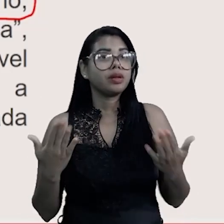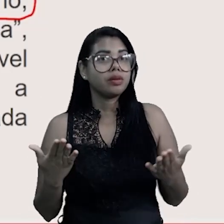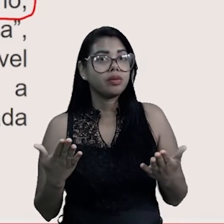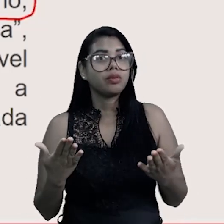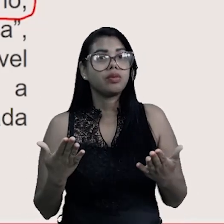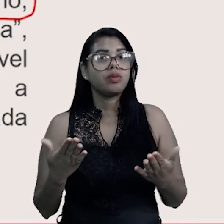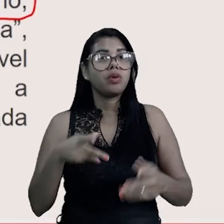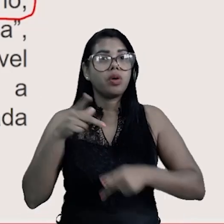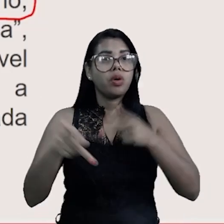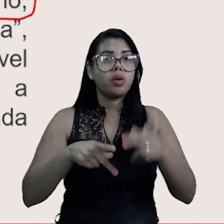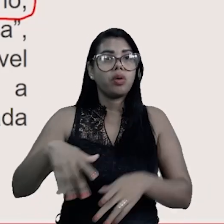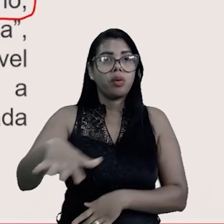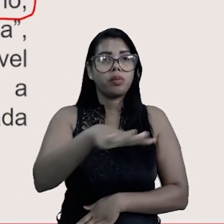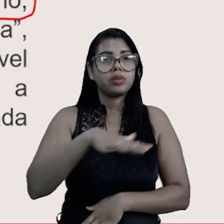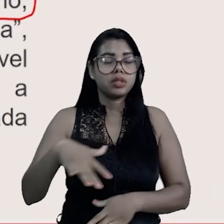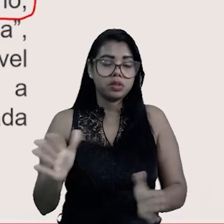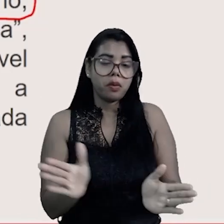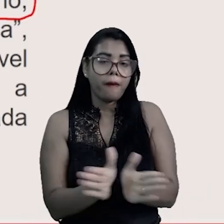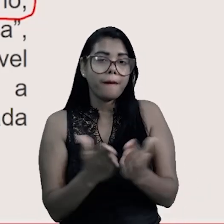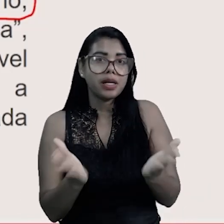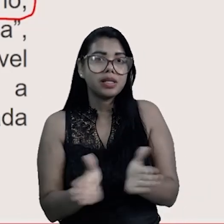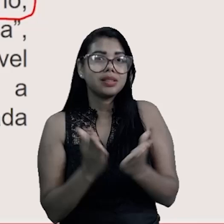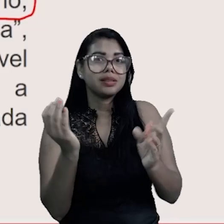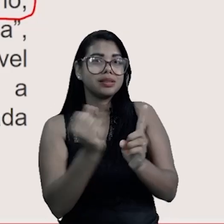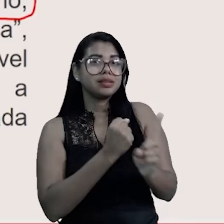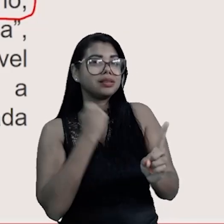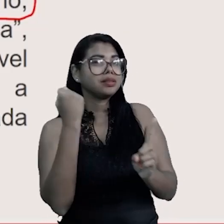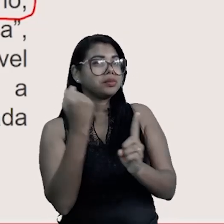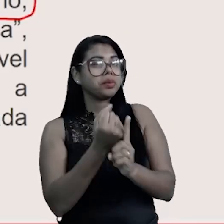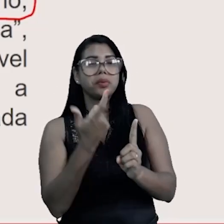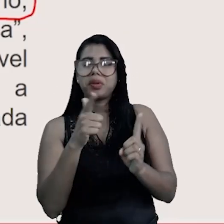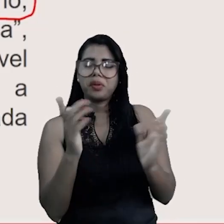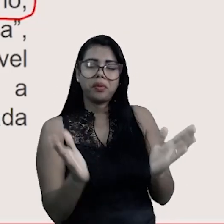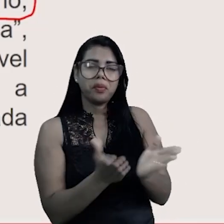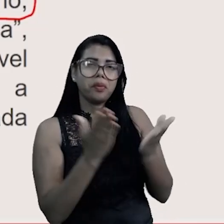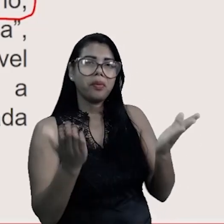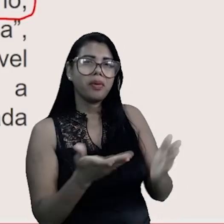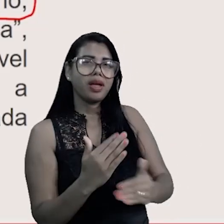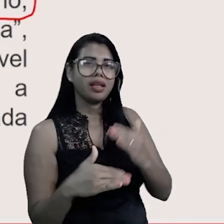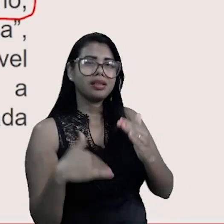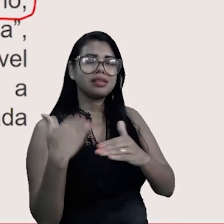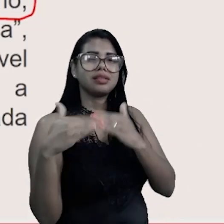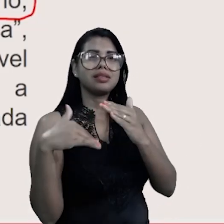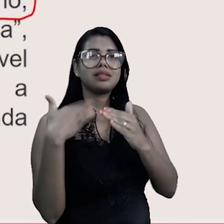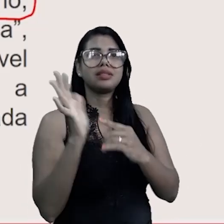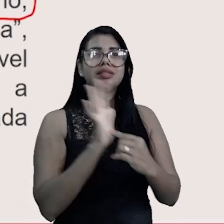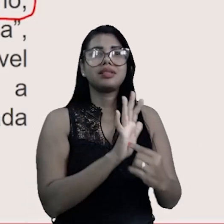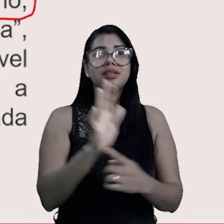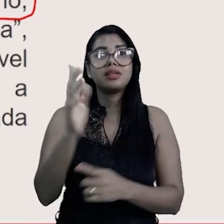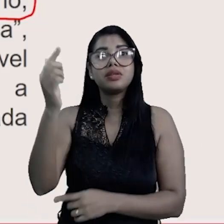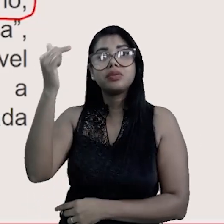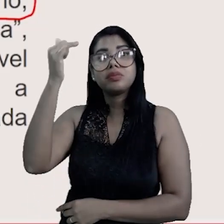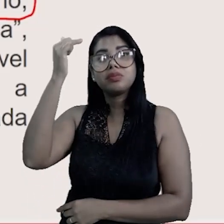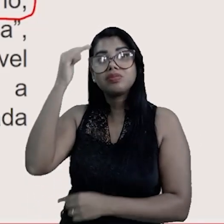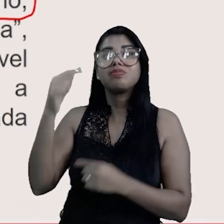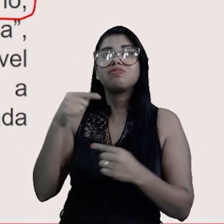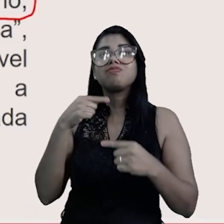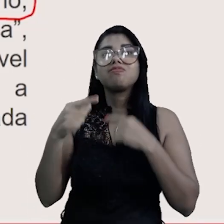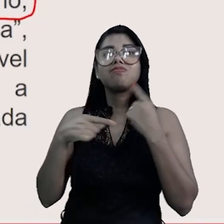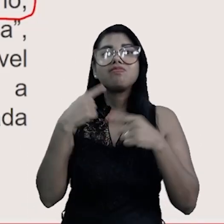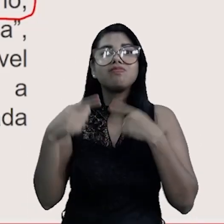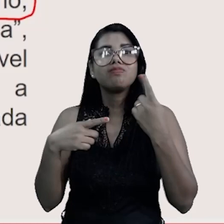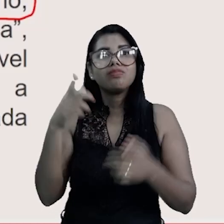mais vulnerável socialmente não é estimulada a desenvolver um pensamento crítico e é idealizada